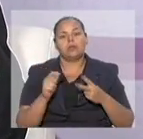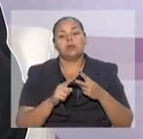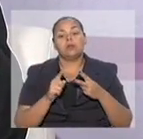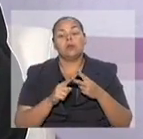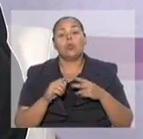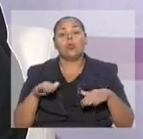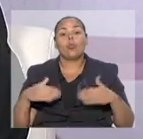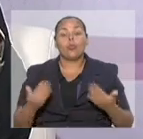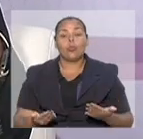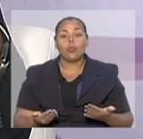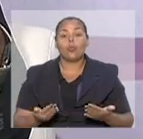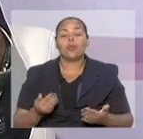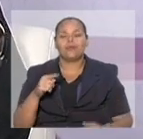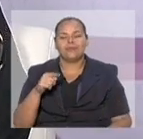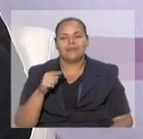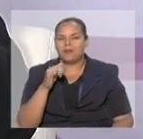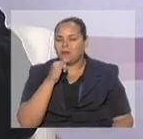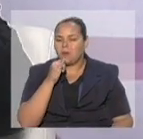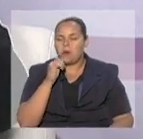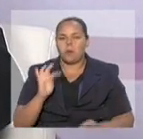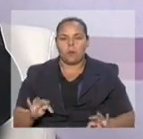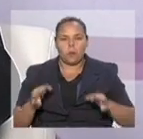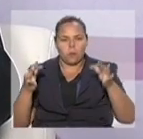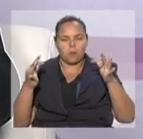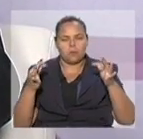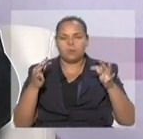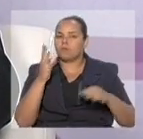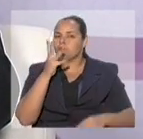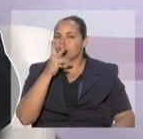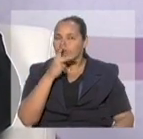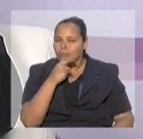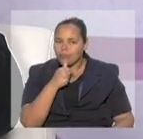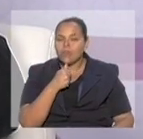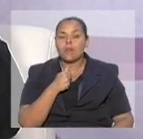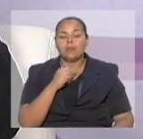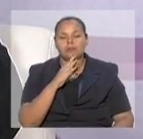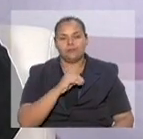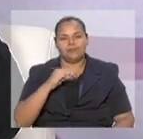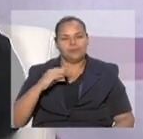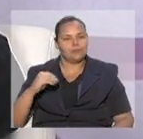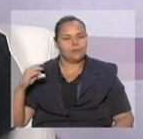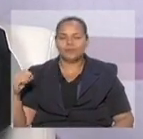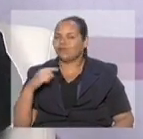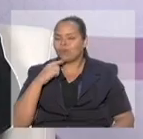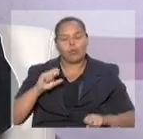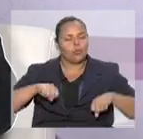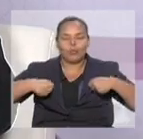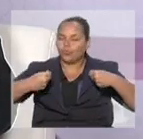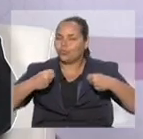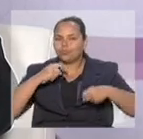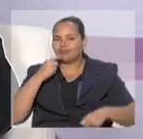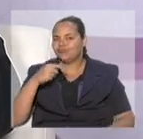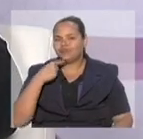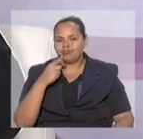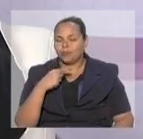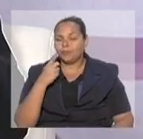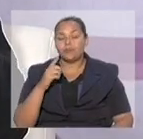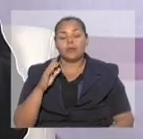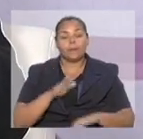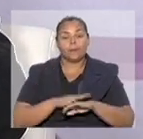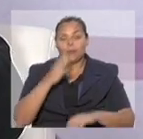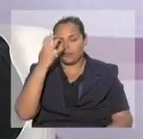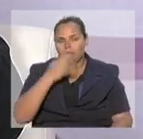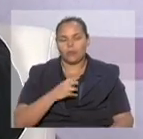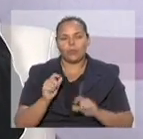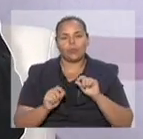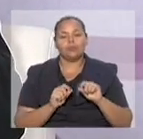Ana, quando você deixa para tratar a doença tardiamente, muitas vezes você não consegue curá-la. E o